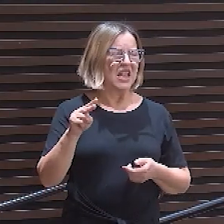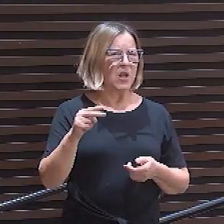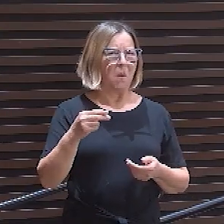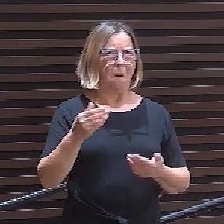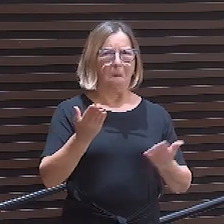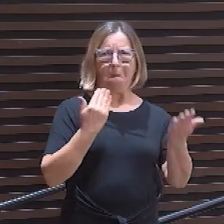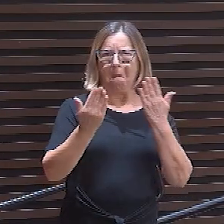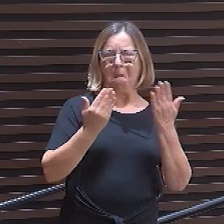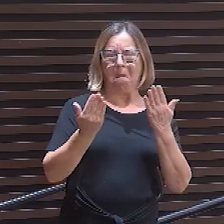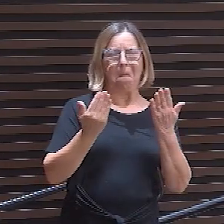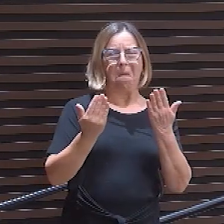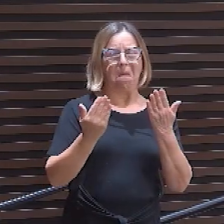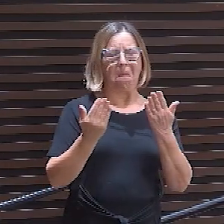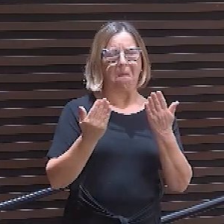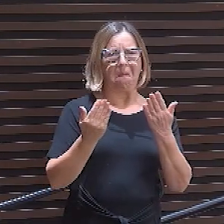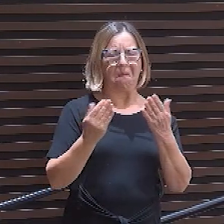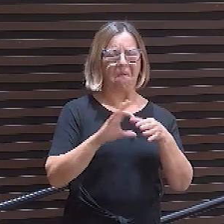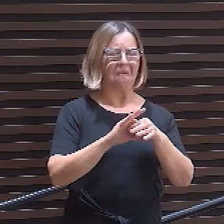não tem